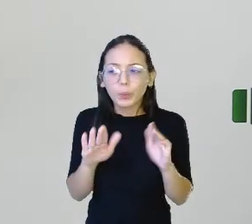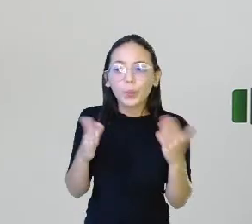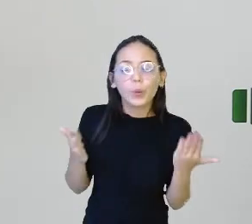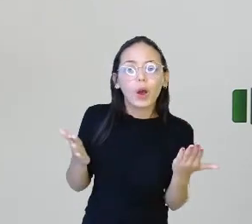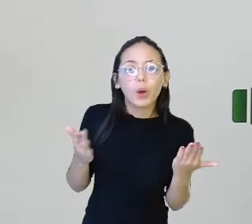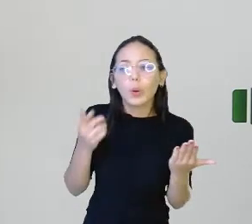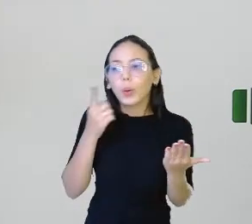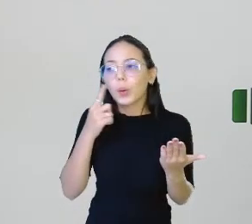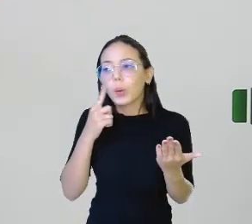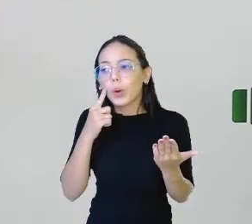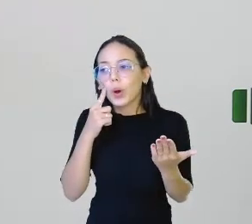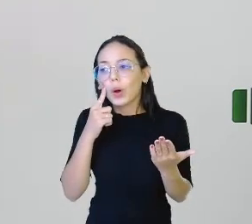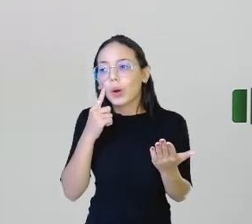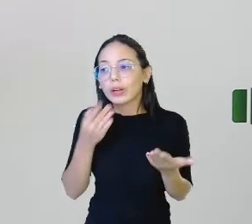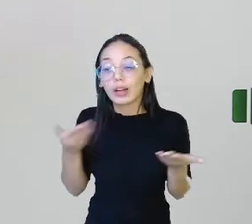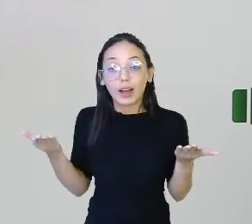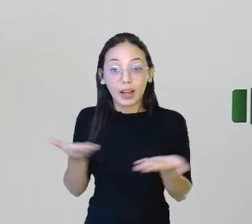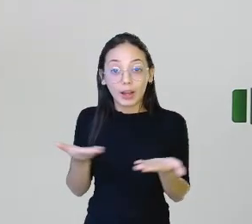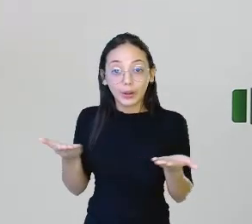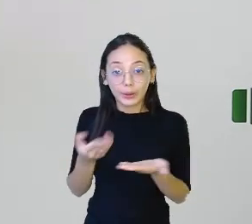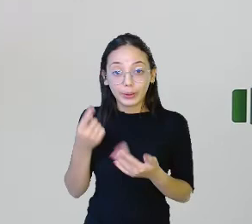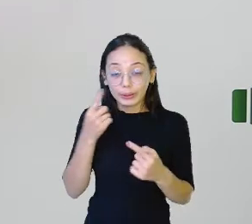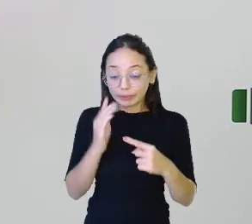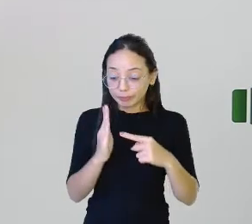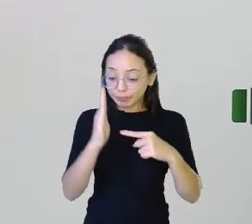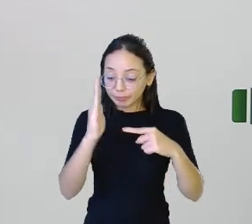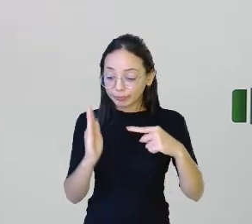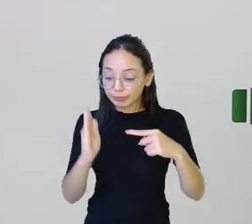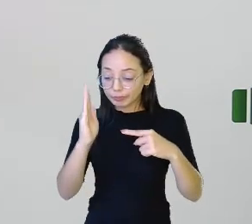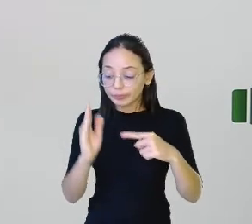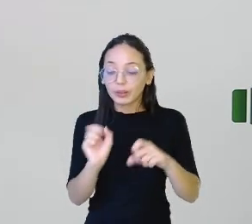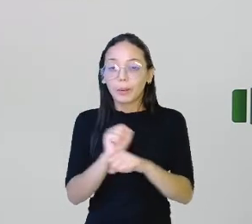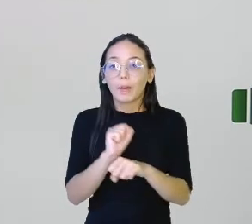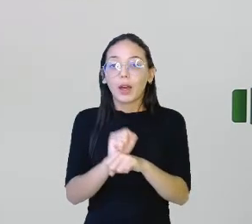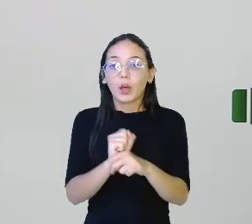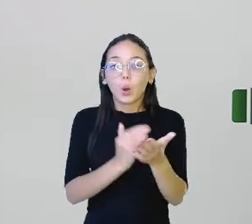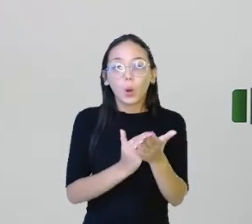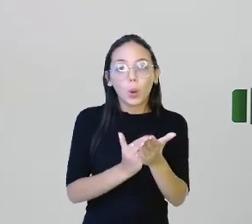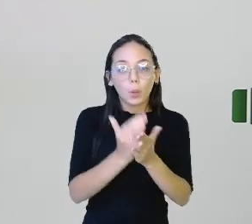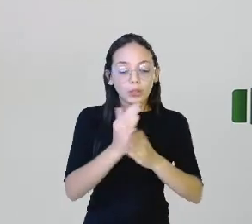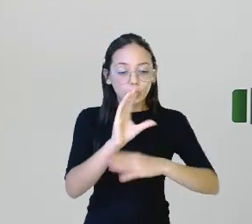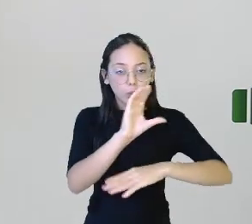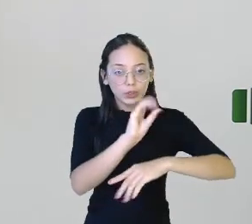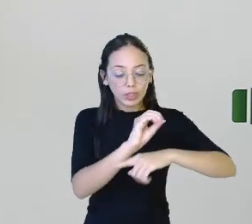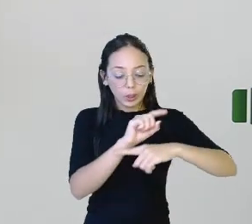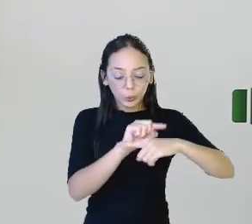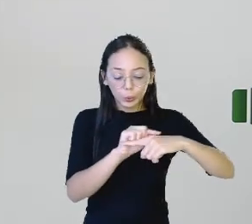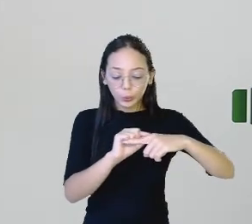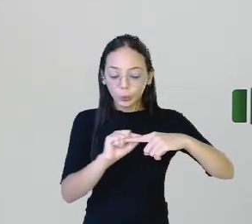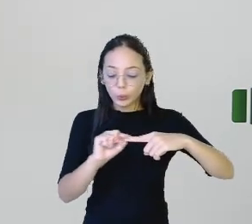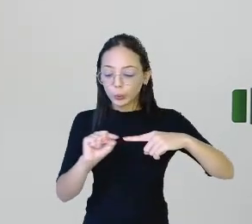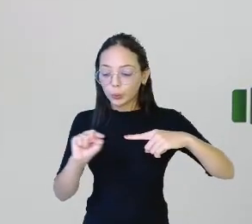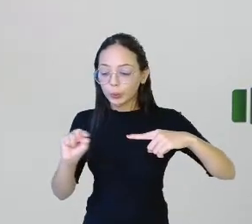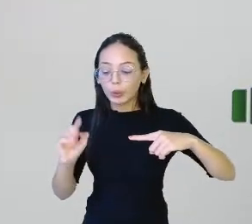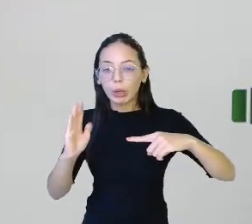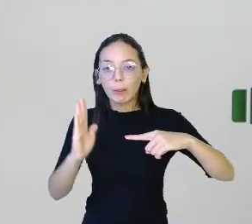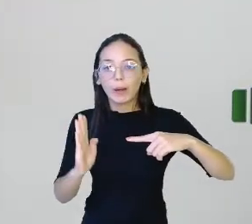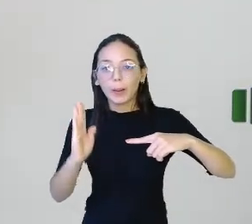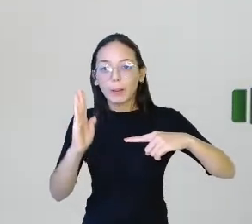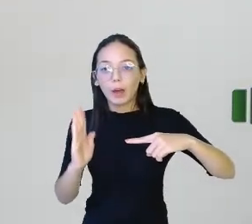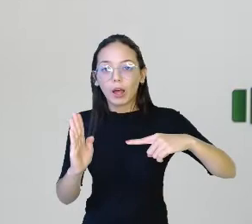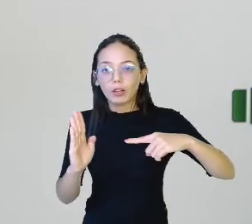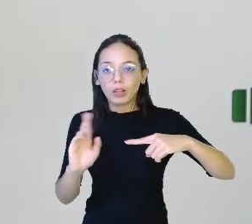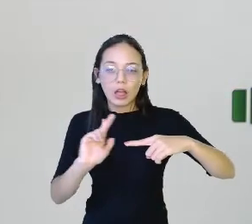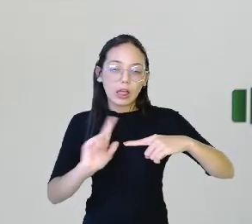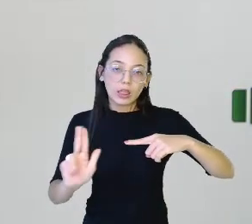quinto ano? Olha o traço que está aqui, olha o traço que parou. Começou do 0, chegou até 4, então eu não posso